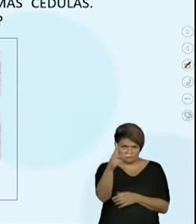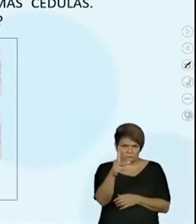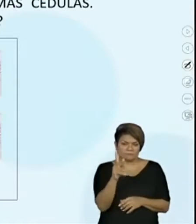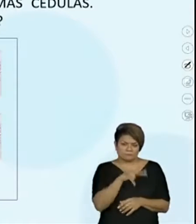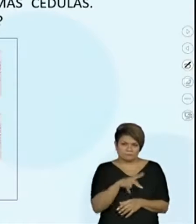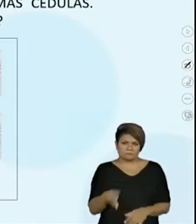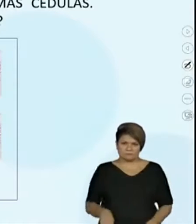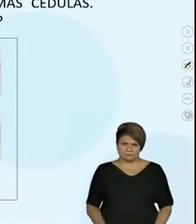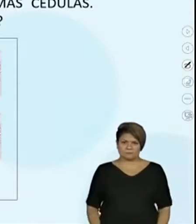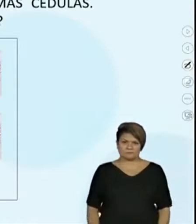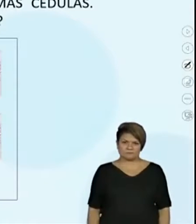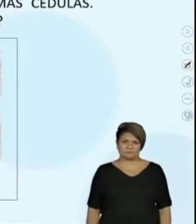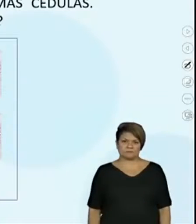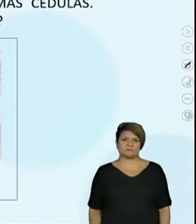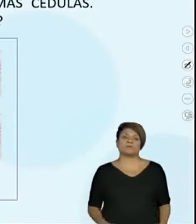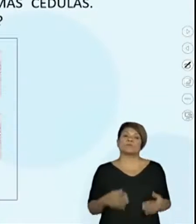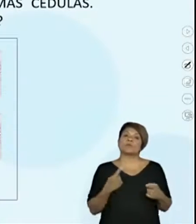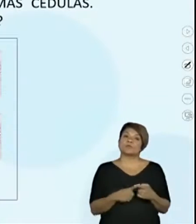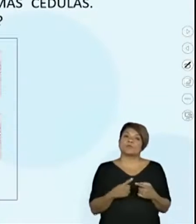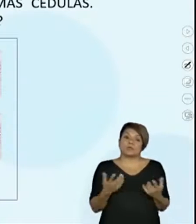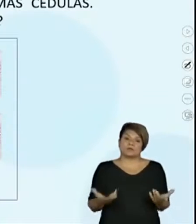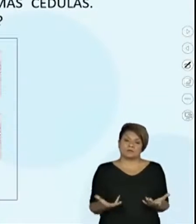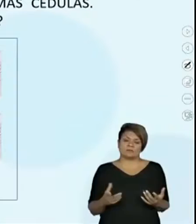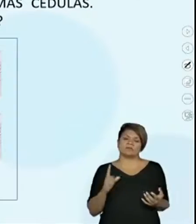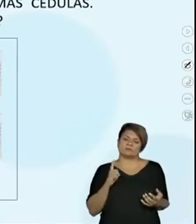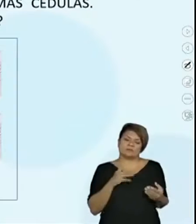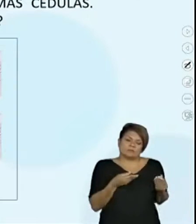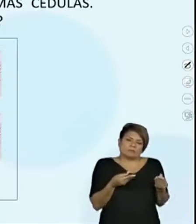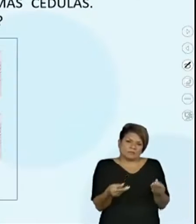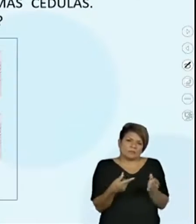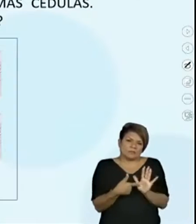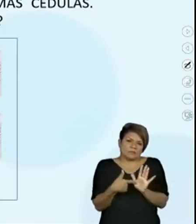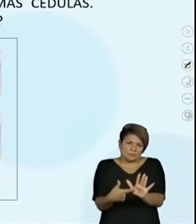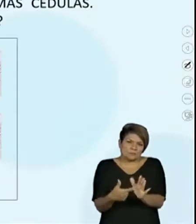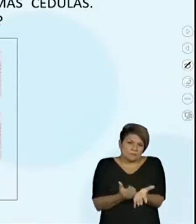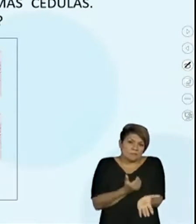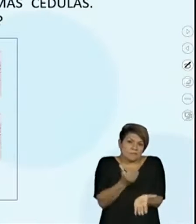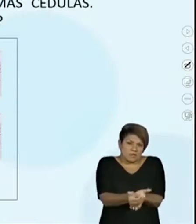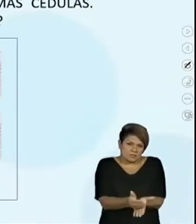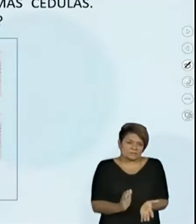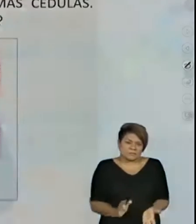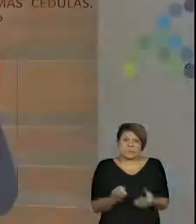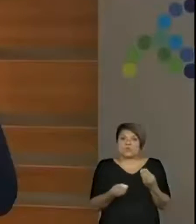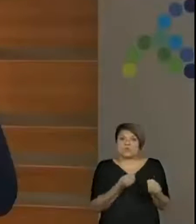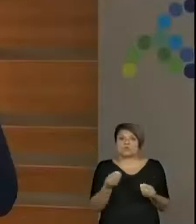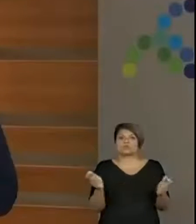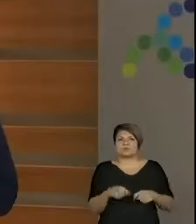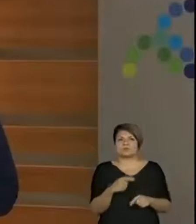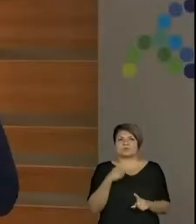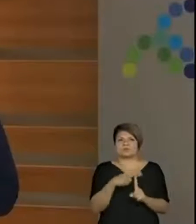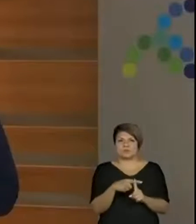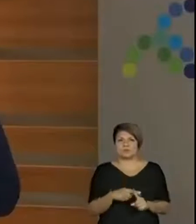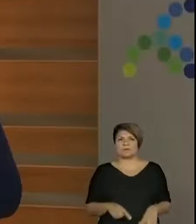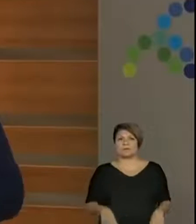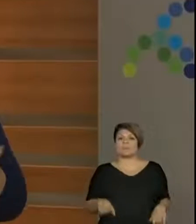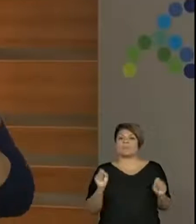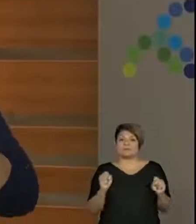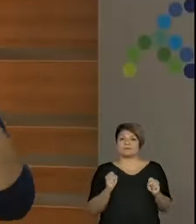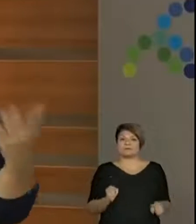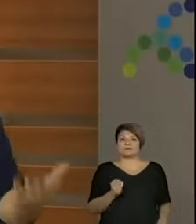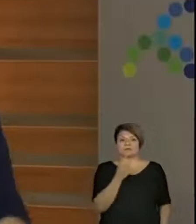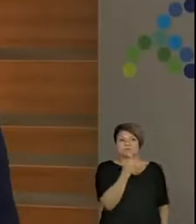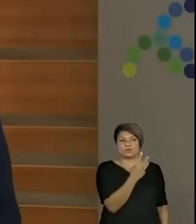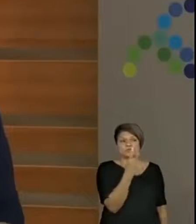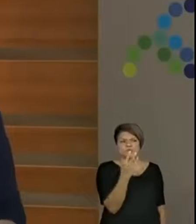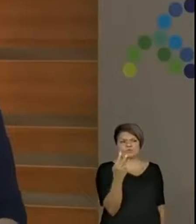daí a gente também acaba trazendo um pouquinho a mais para você perceber. Como a gente pode somar? A gente pode fazer contagem? A gente